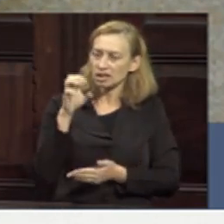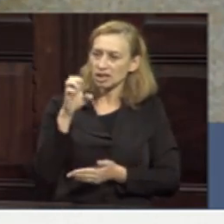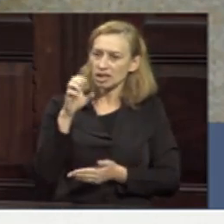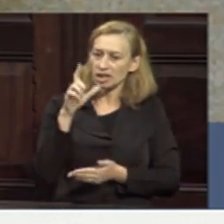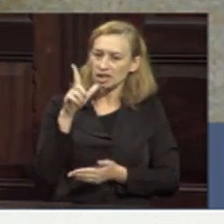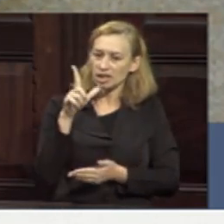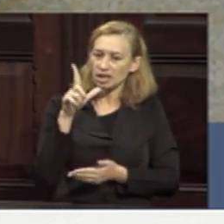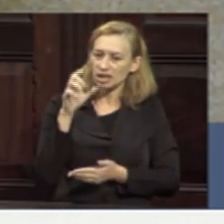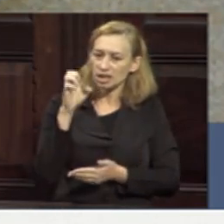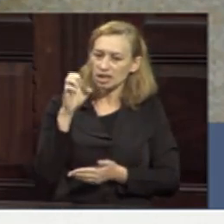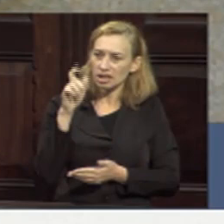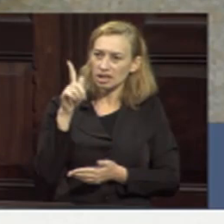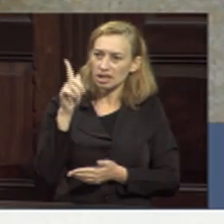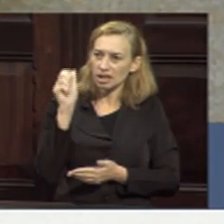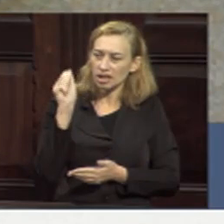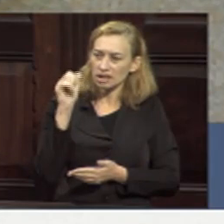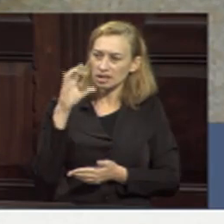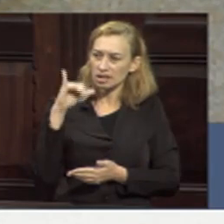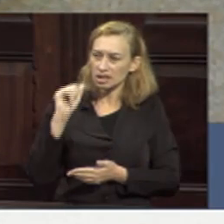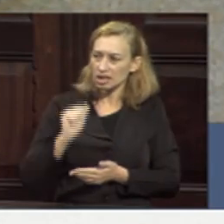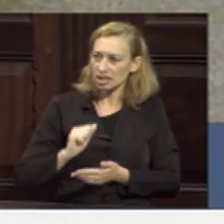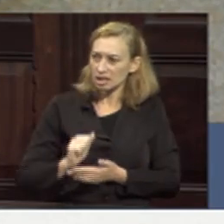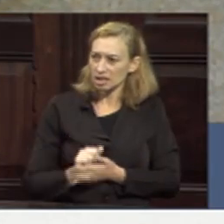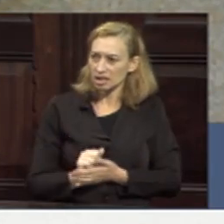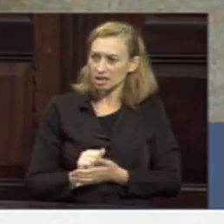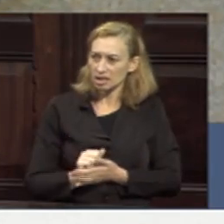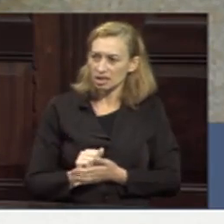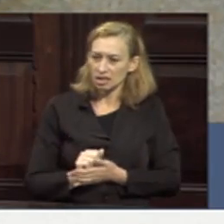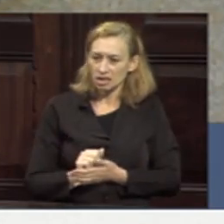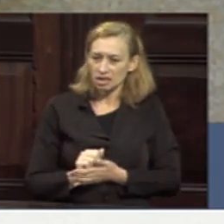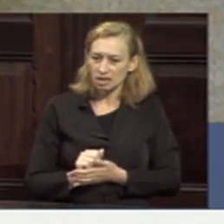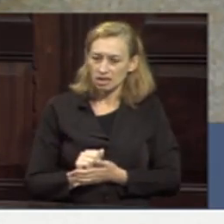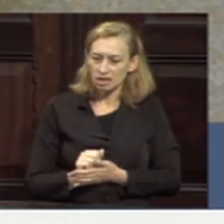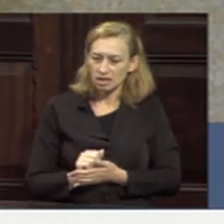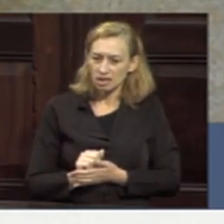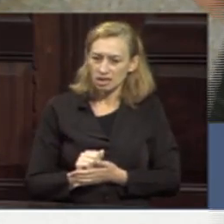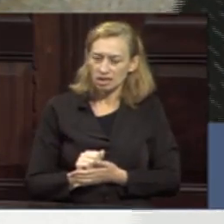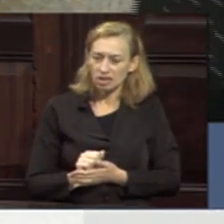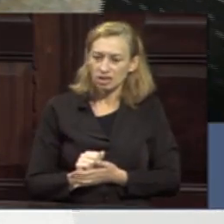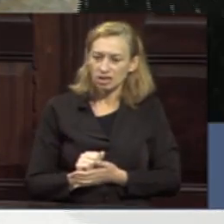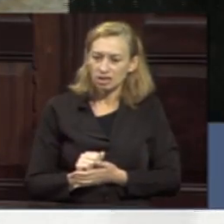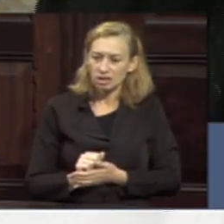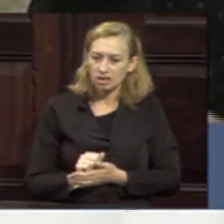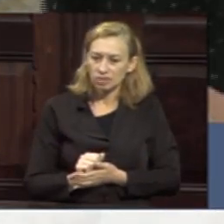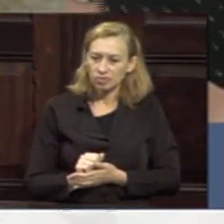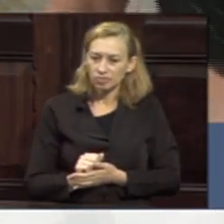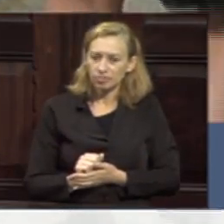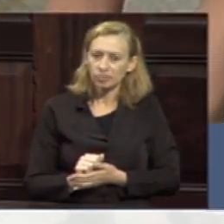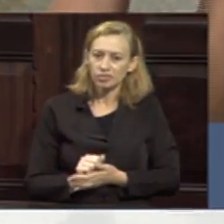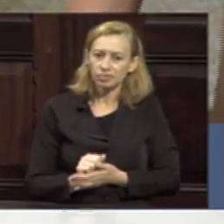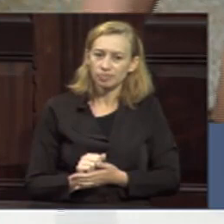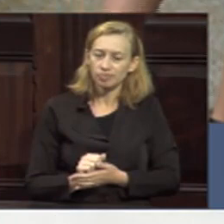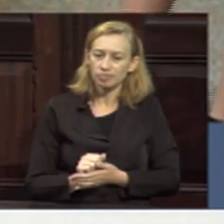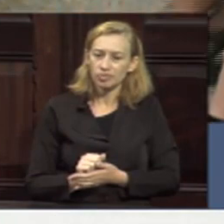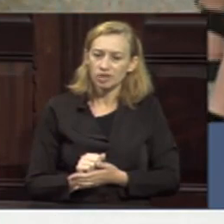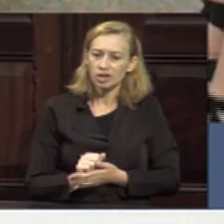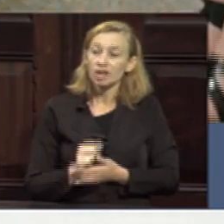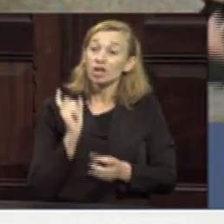da delegacia de homicídio, que têm feito apuração de diversos homicídios que acontecem no estado do Rio de